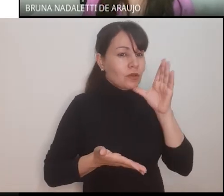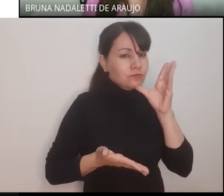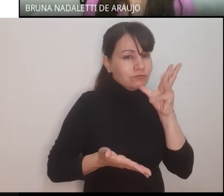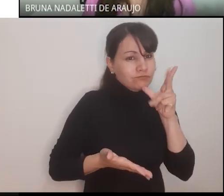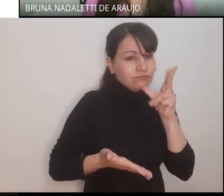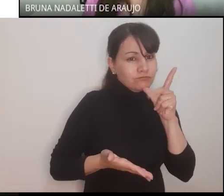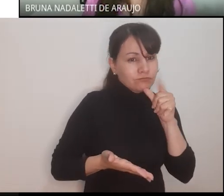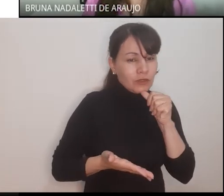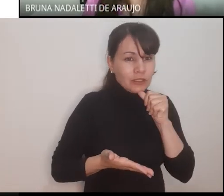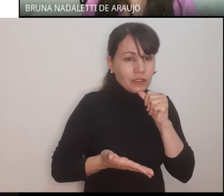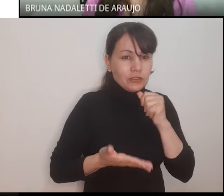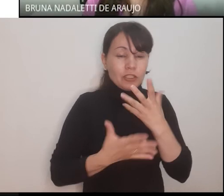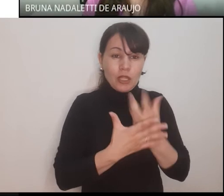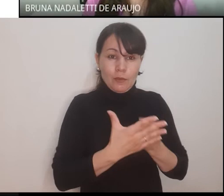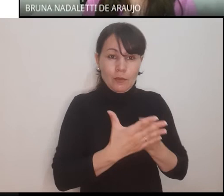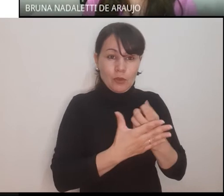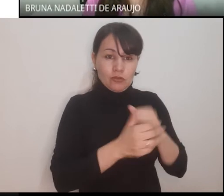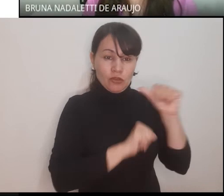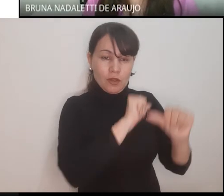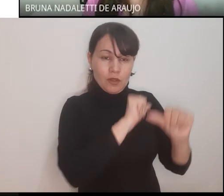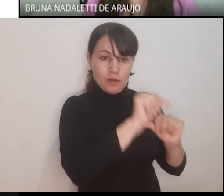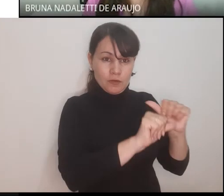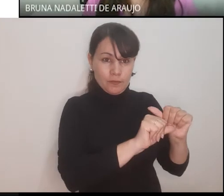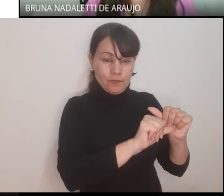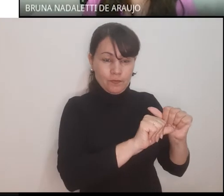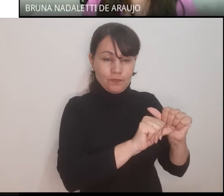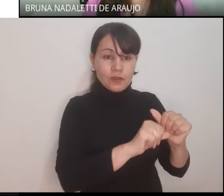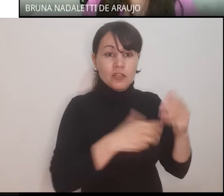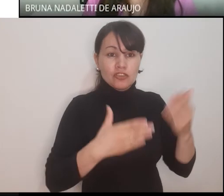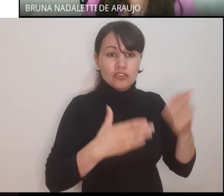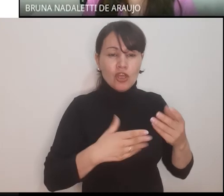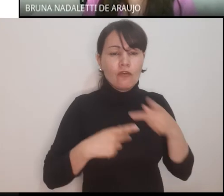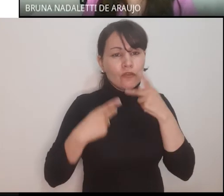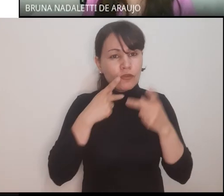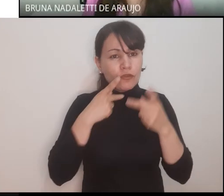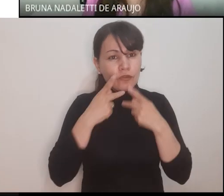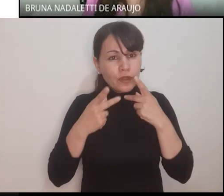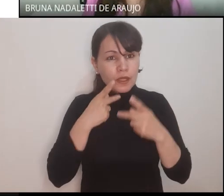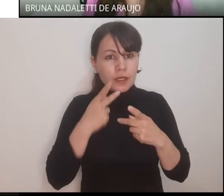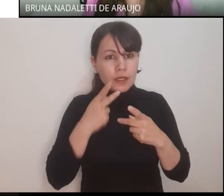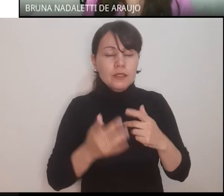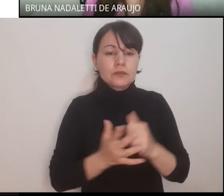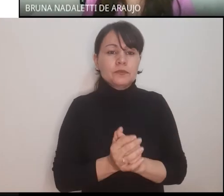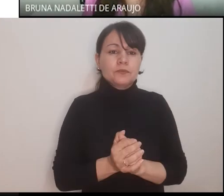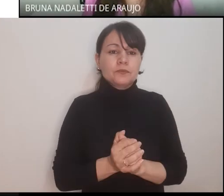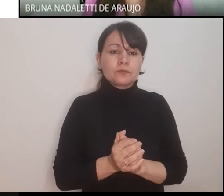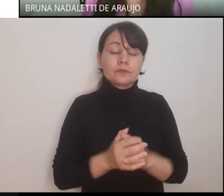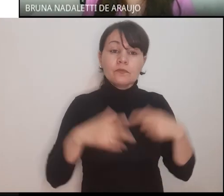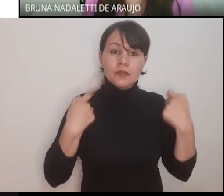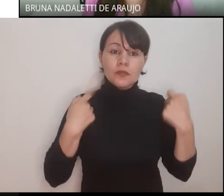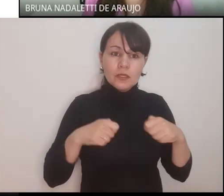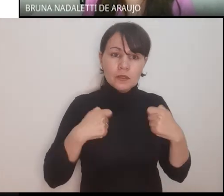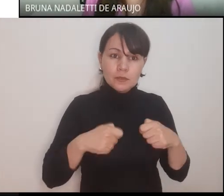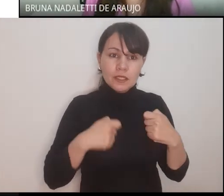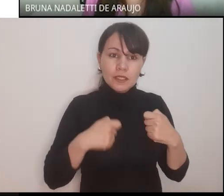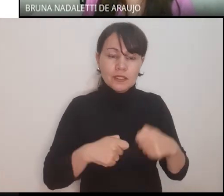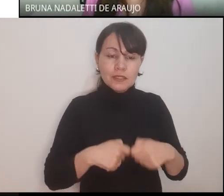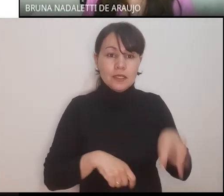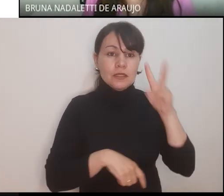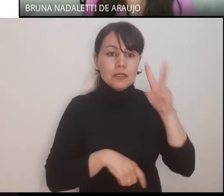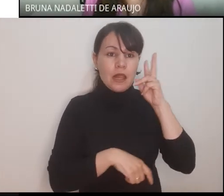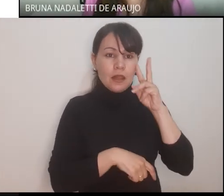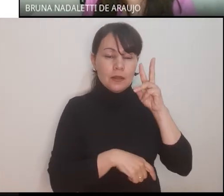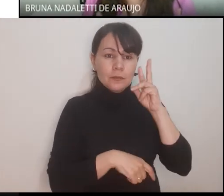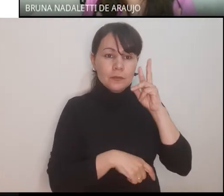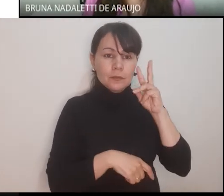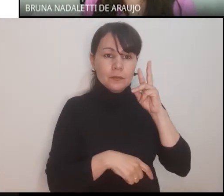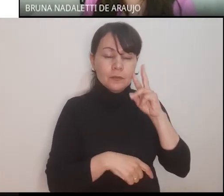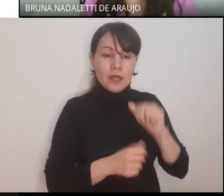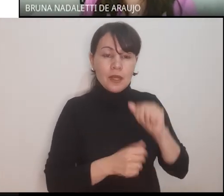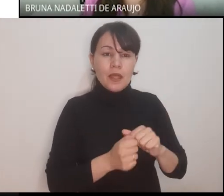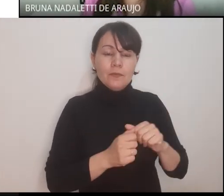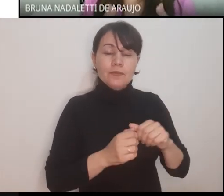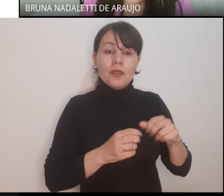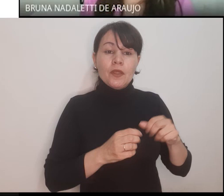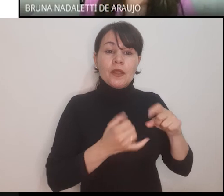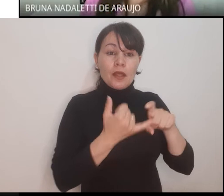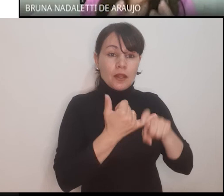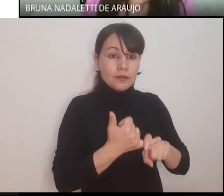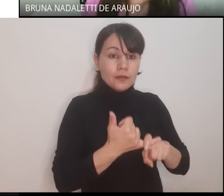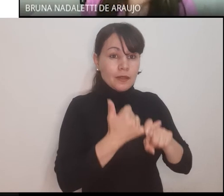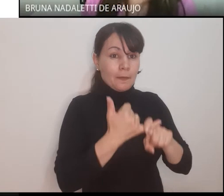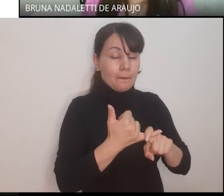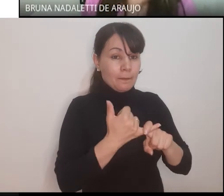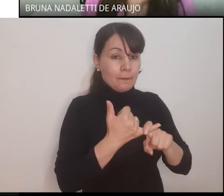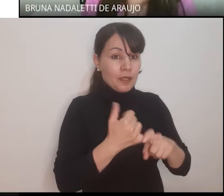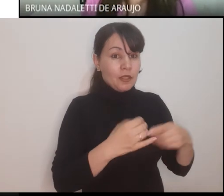hemodiálise. Então, a hemodiálise já foi dito, mas é preciso reforçar que ela depende de um